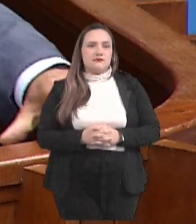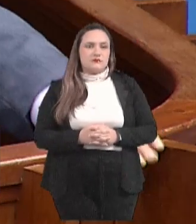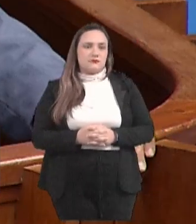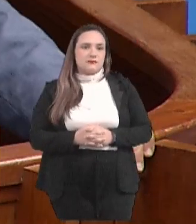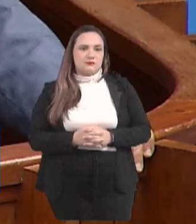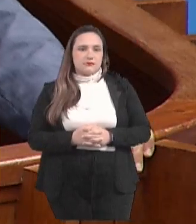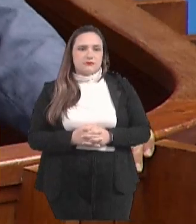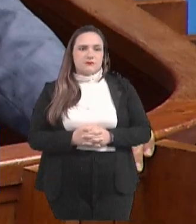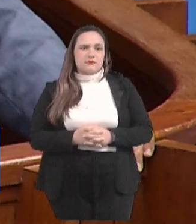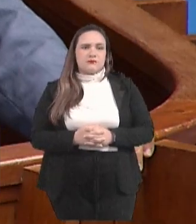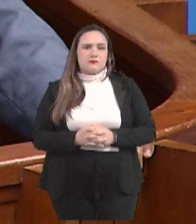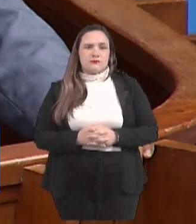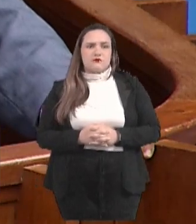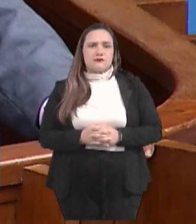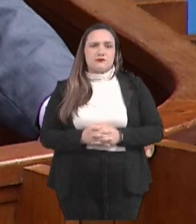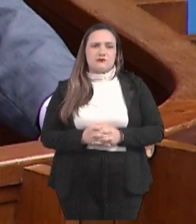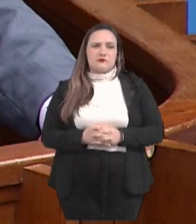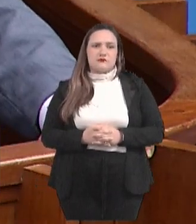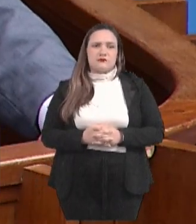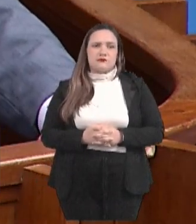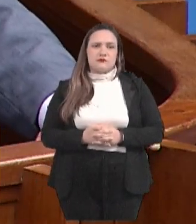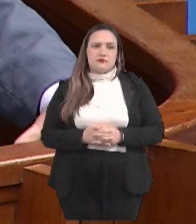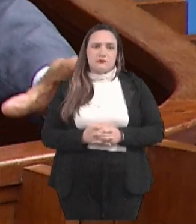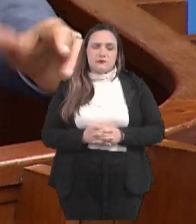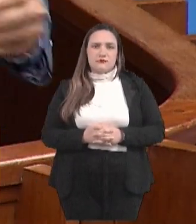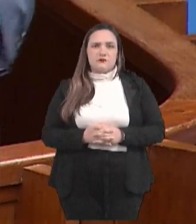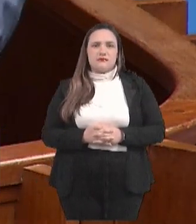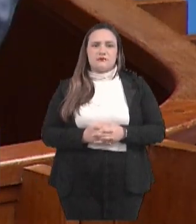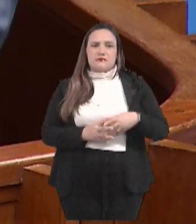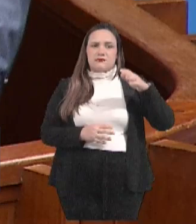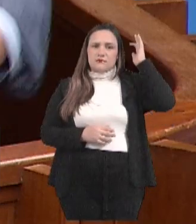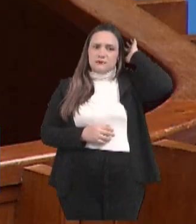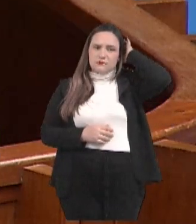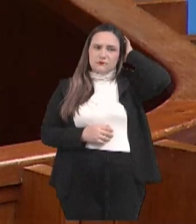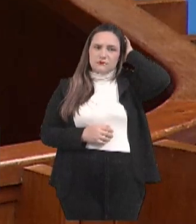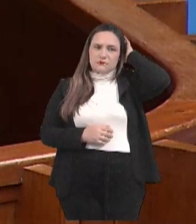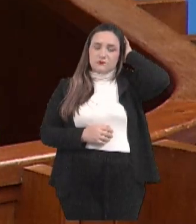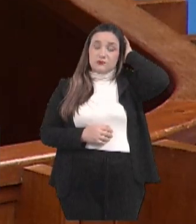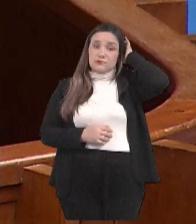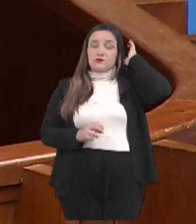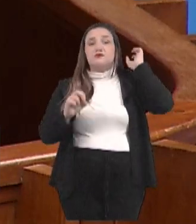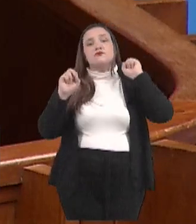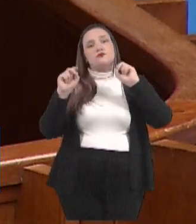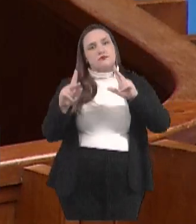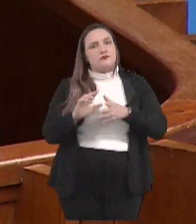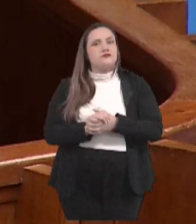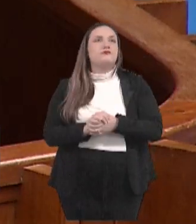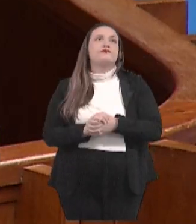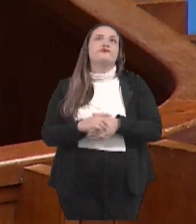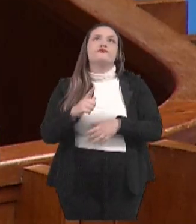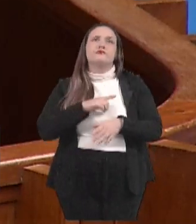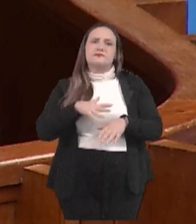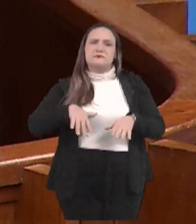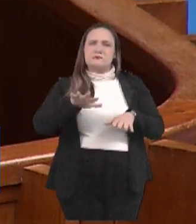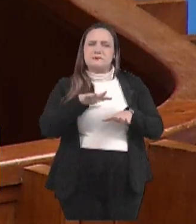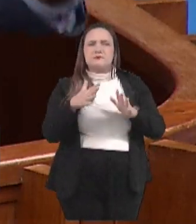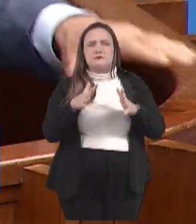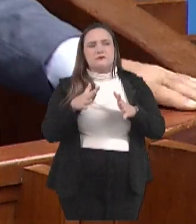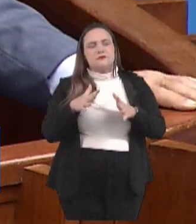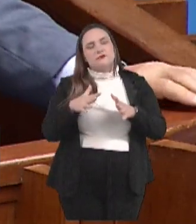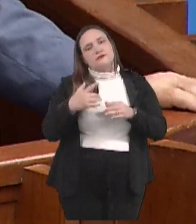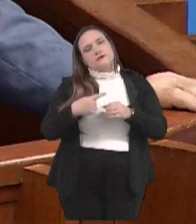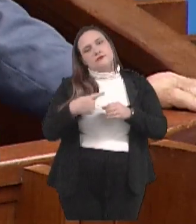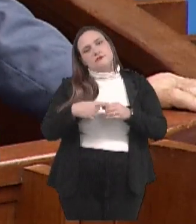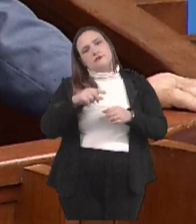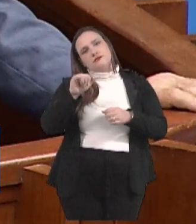Houve uma ampliação até 150 quilômetros. Então, foi lá para o lado de Iviema, a faixa de